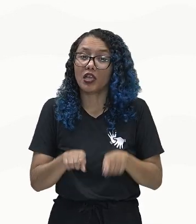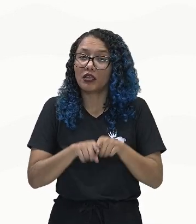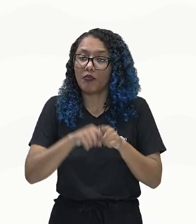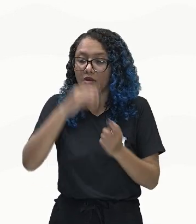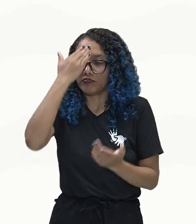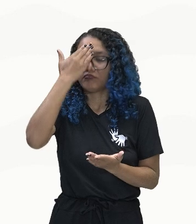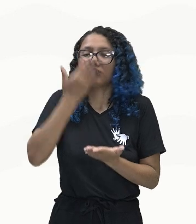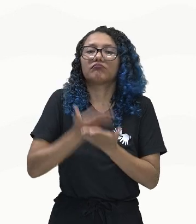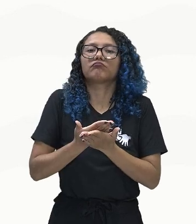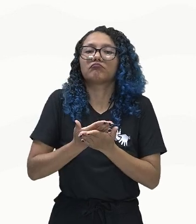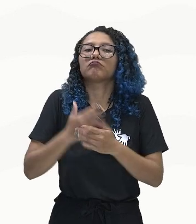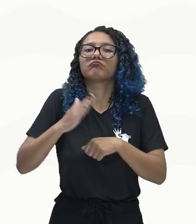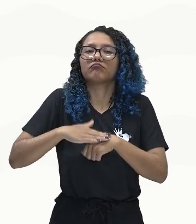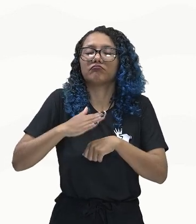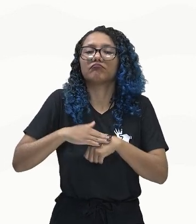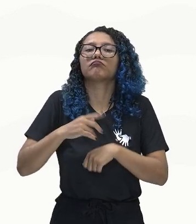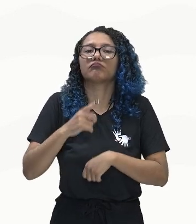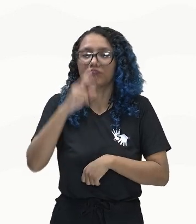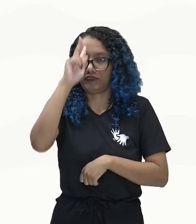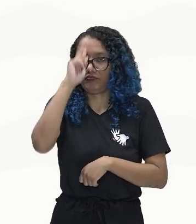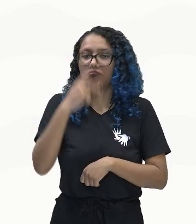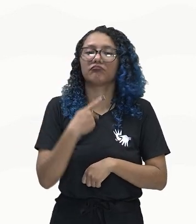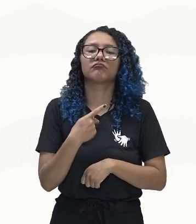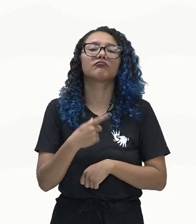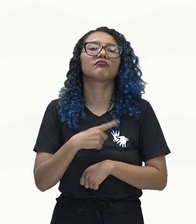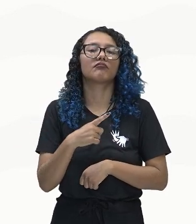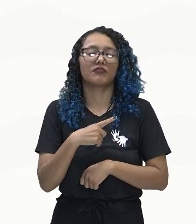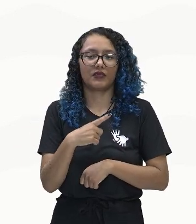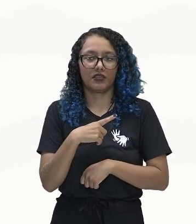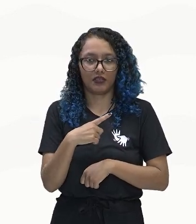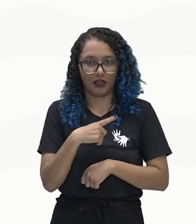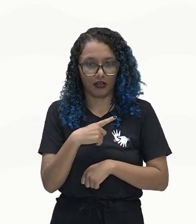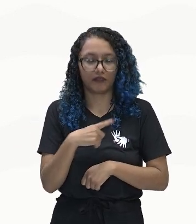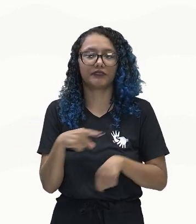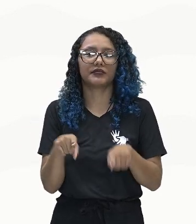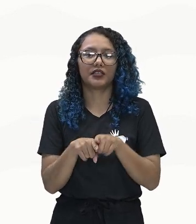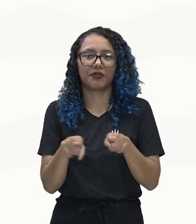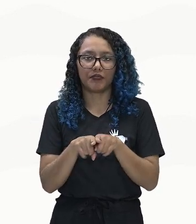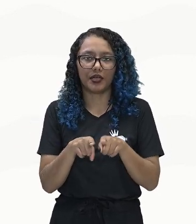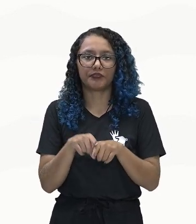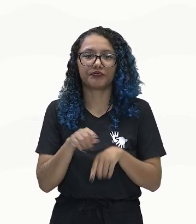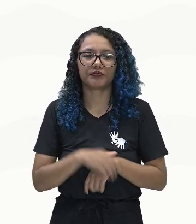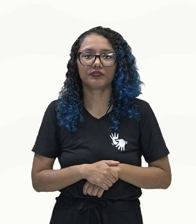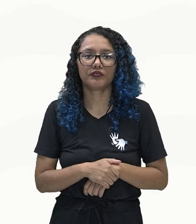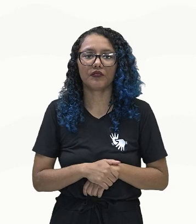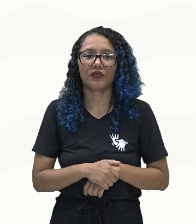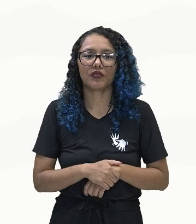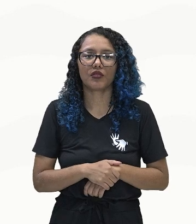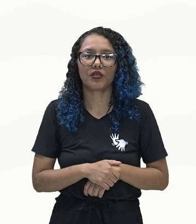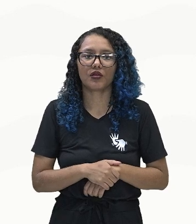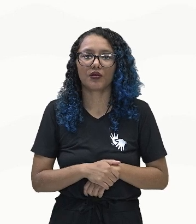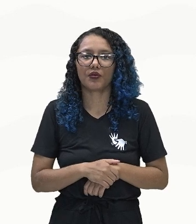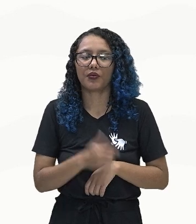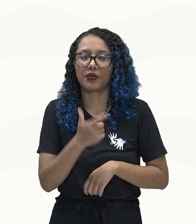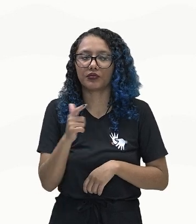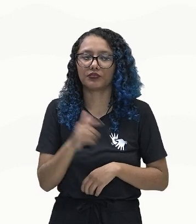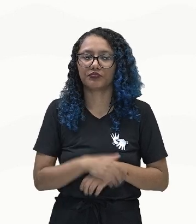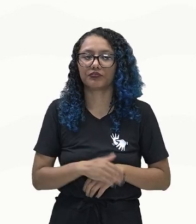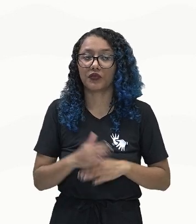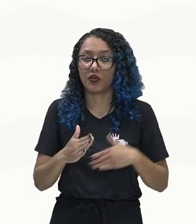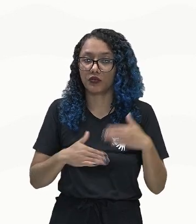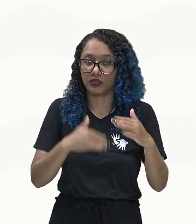são características do protagonismo na educação. Também a formação de cidadãos ativos